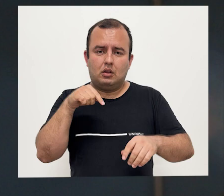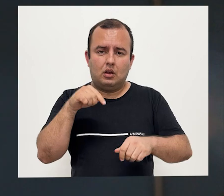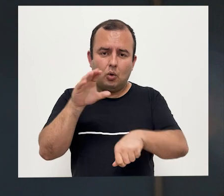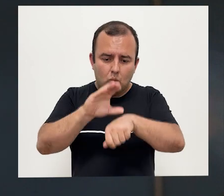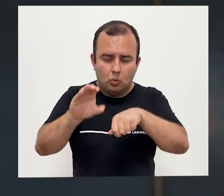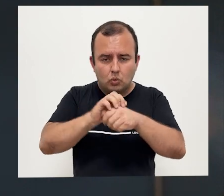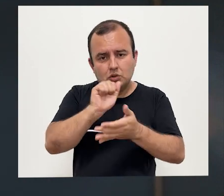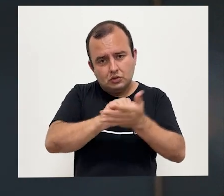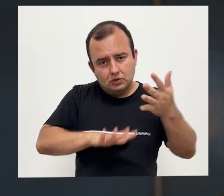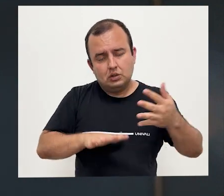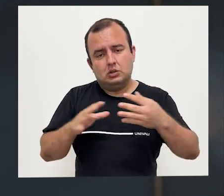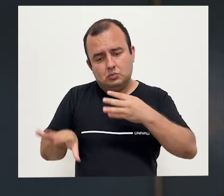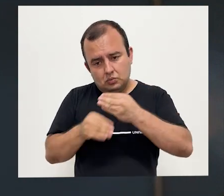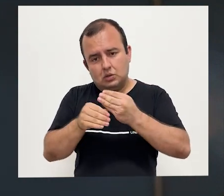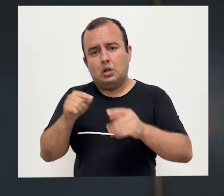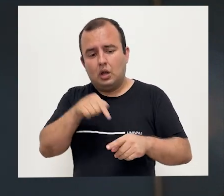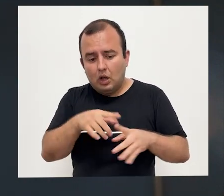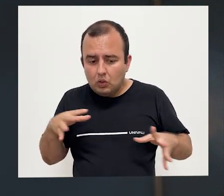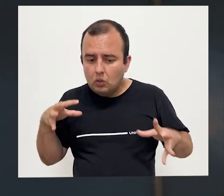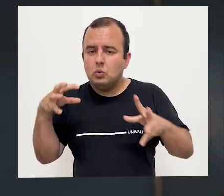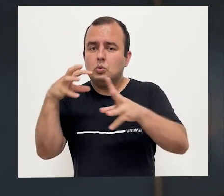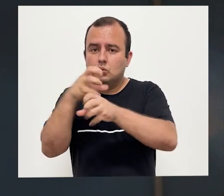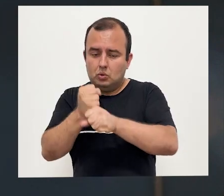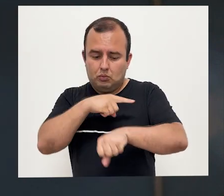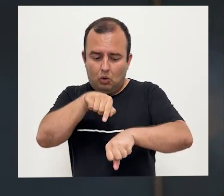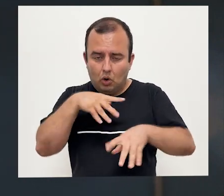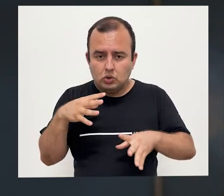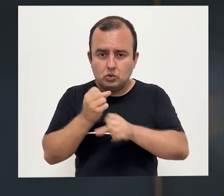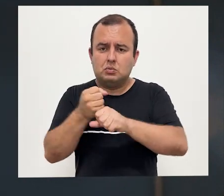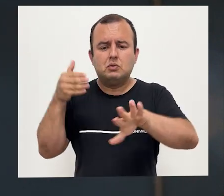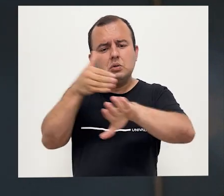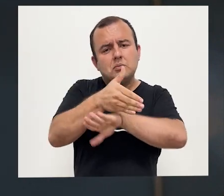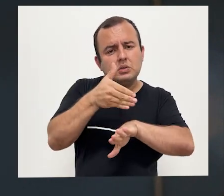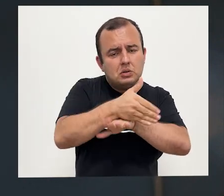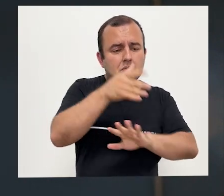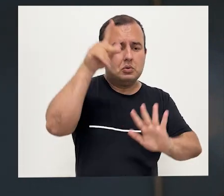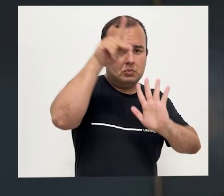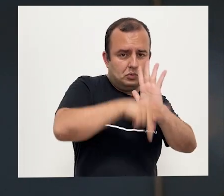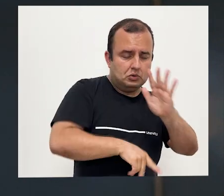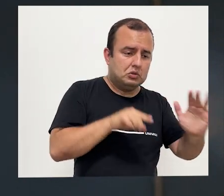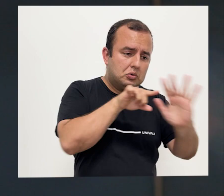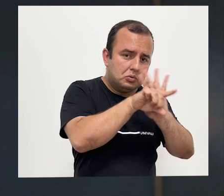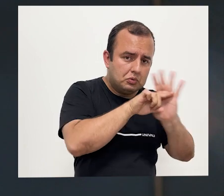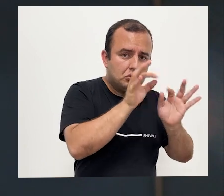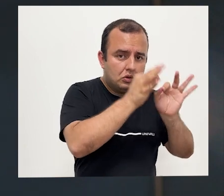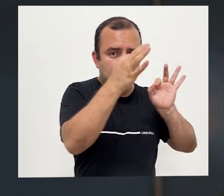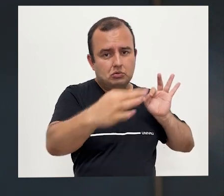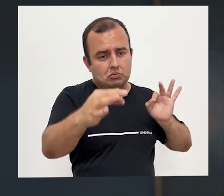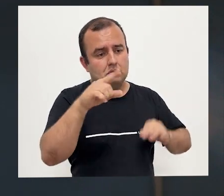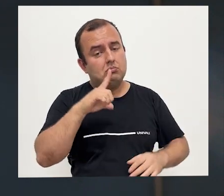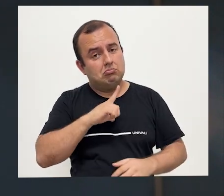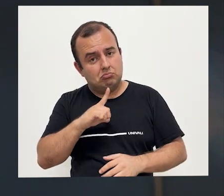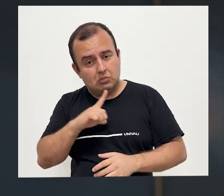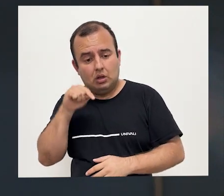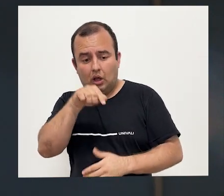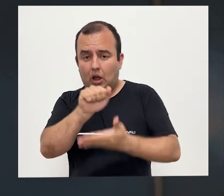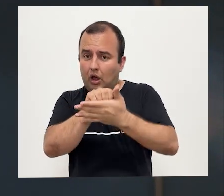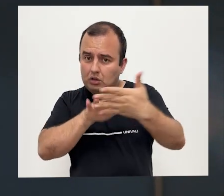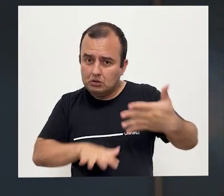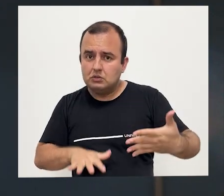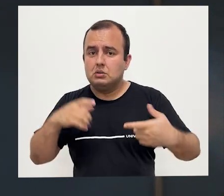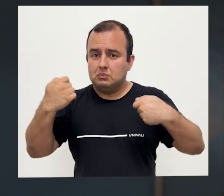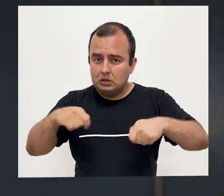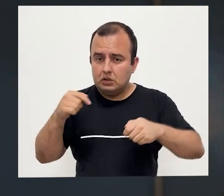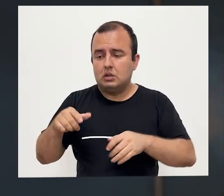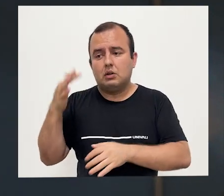atividades complementares é o processo de computação das horas em que você participa de projetos de ensino, pesquisa ou extensão, que são atividades